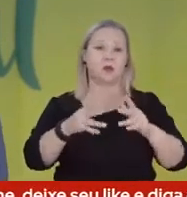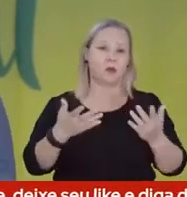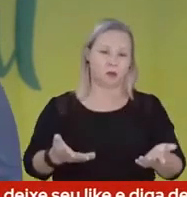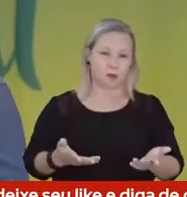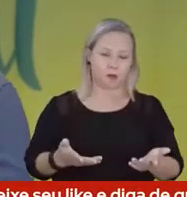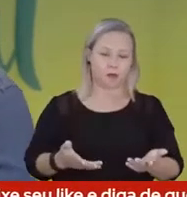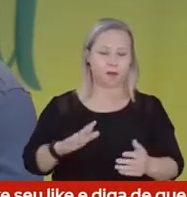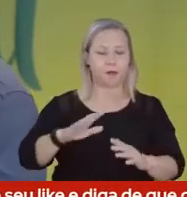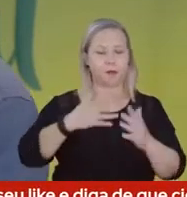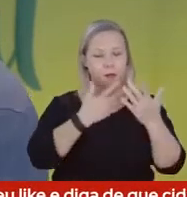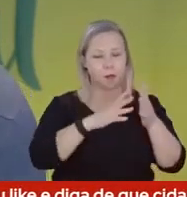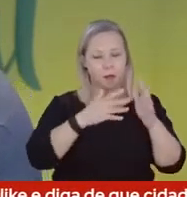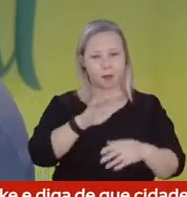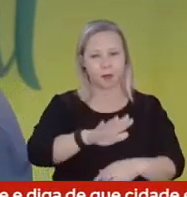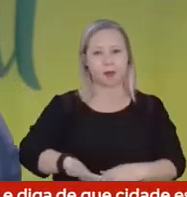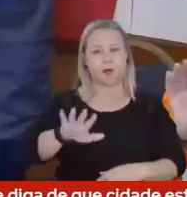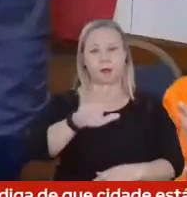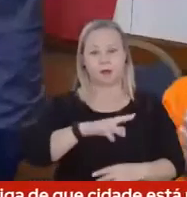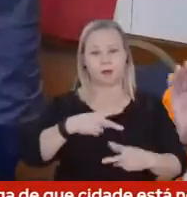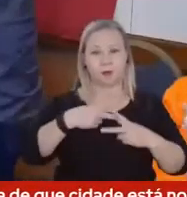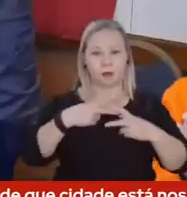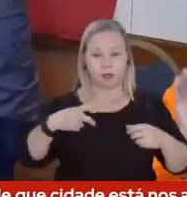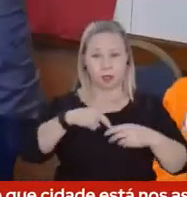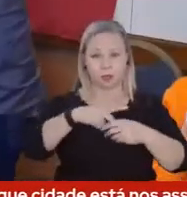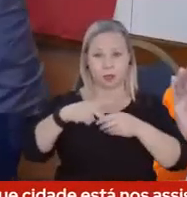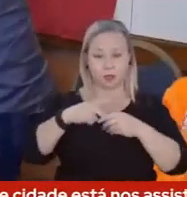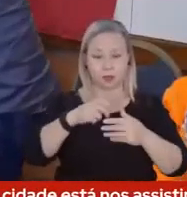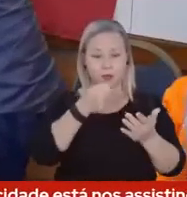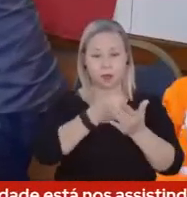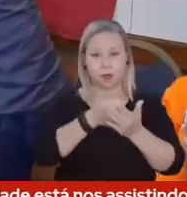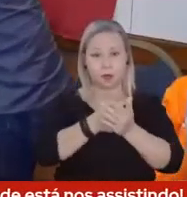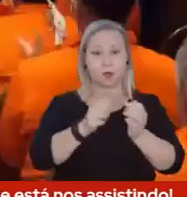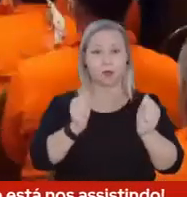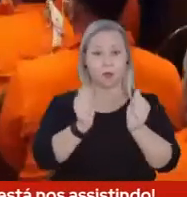Brasil em breve. Vamos à luta, a gente está junto.